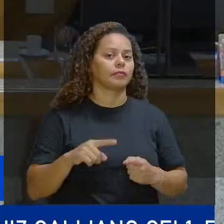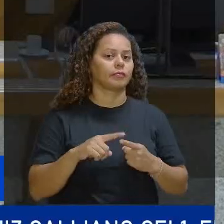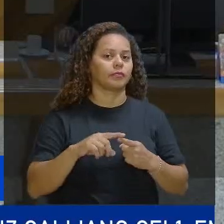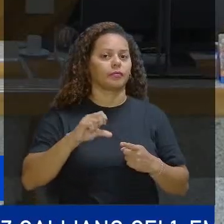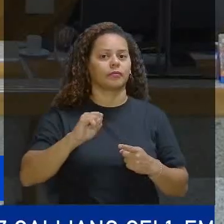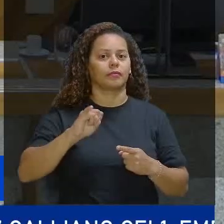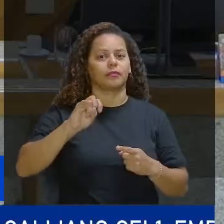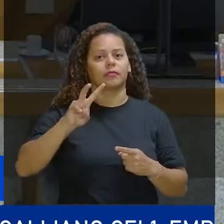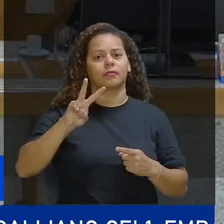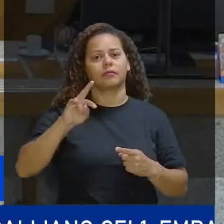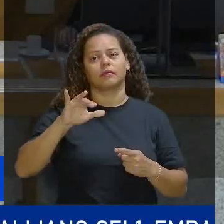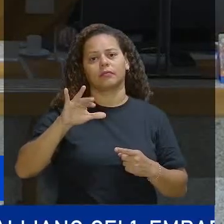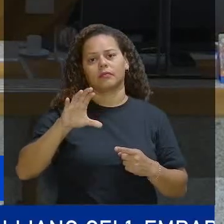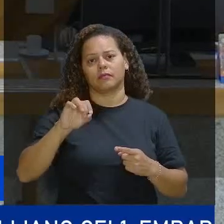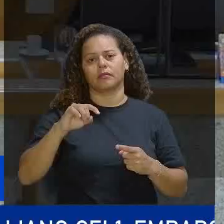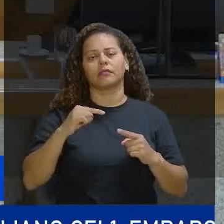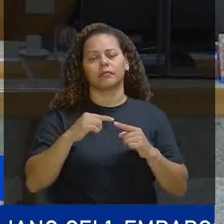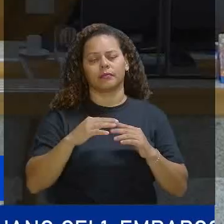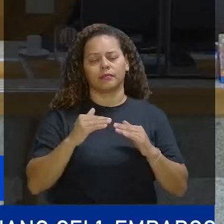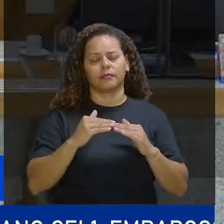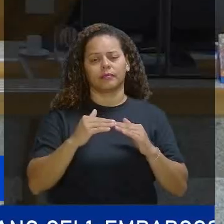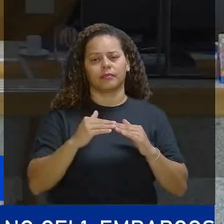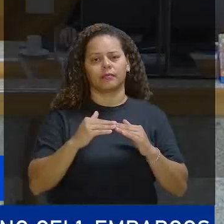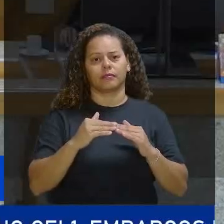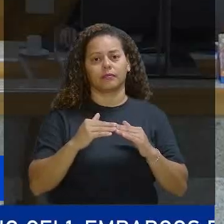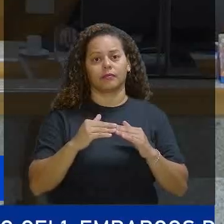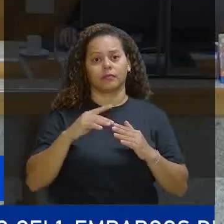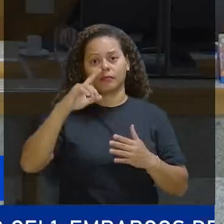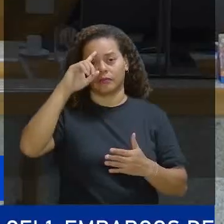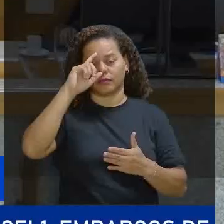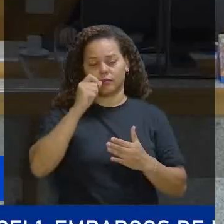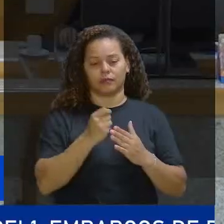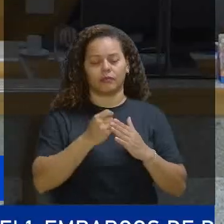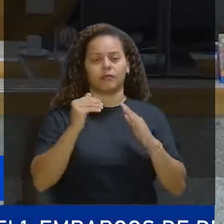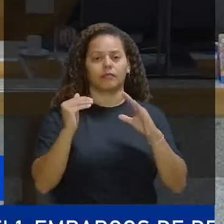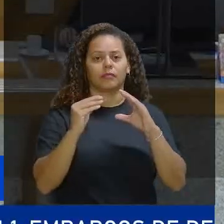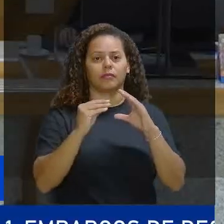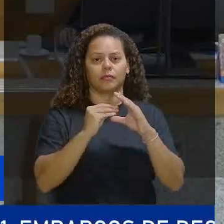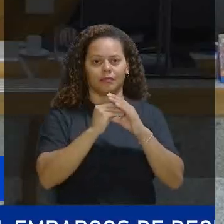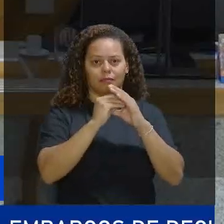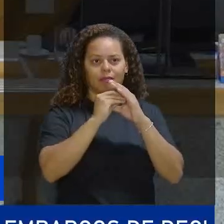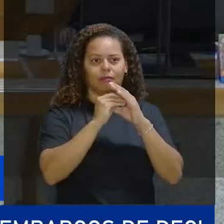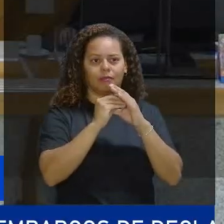relator. Decisão. O Tribunal Regional Eleitoral do Amapá, por